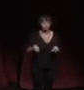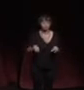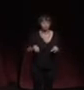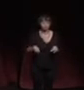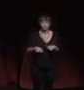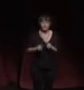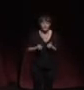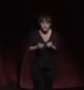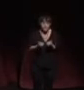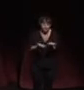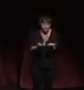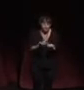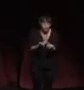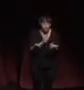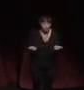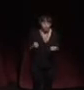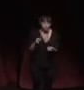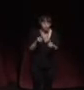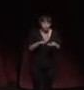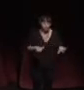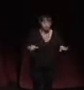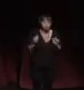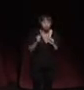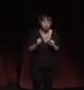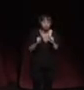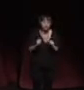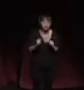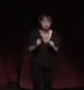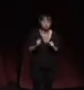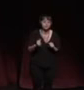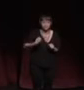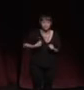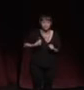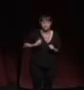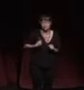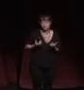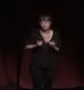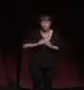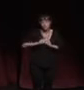para que essas crianças possam continuar vivendo poeticamente na Terra.